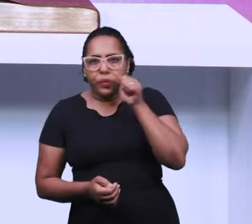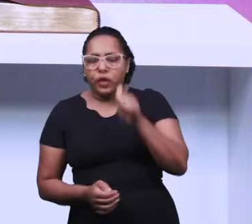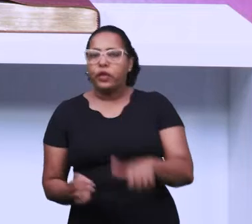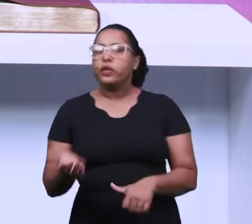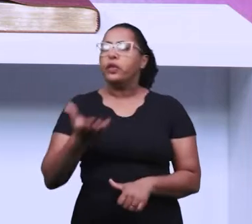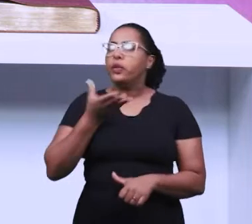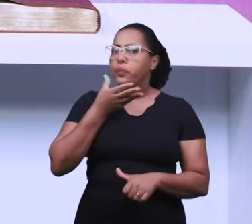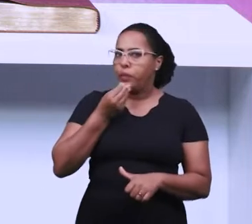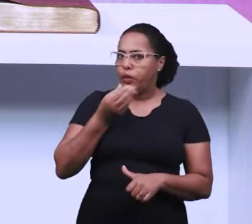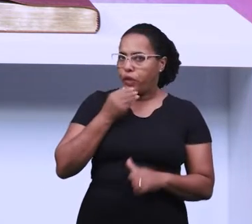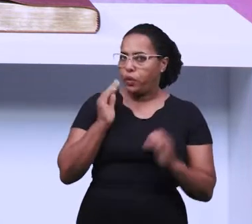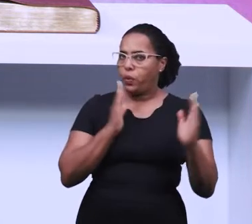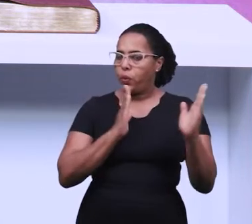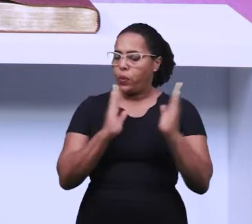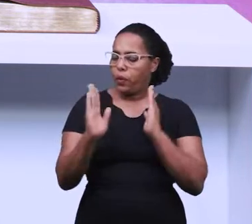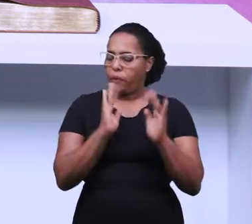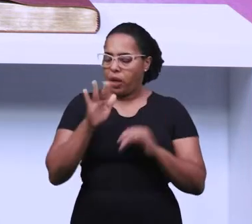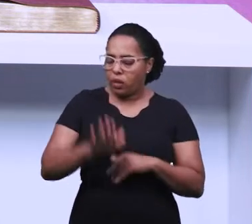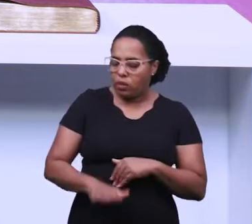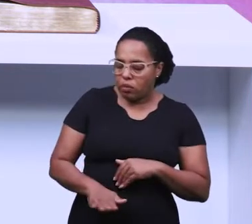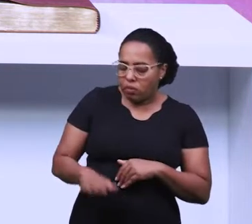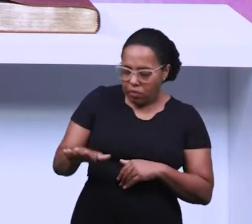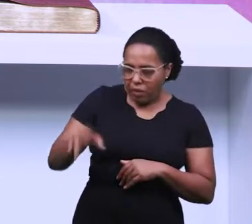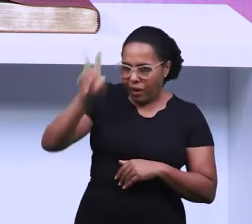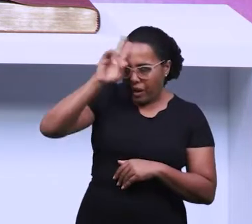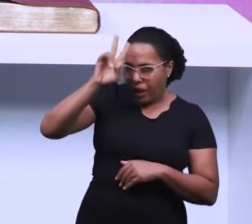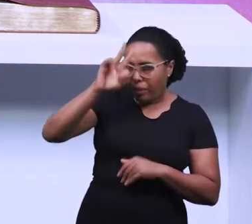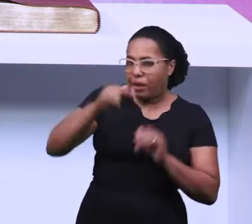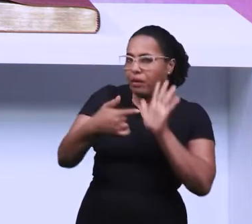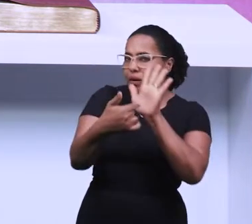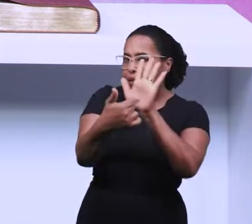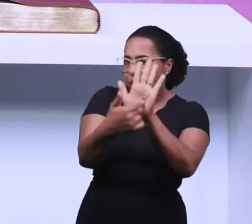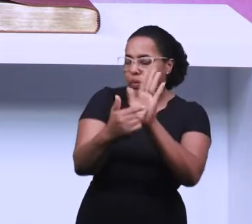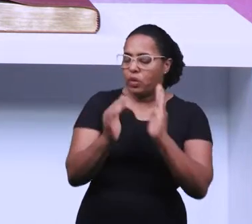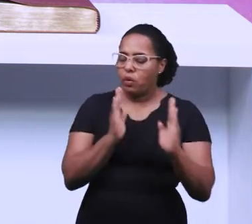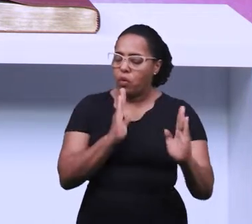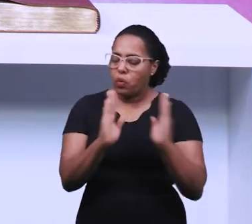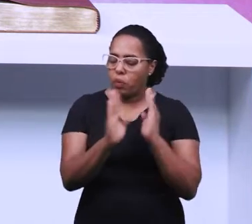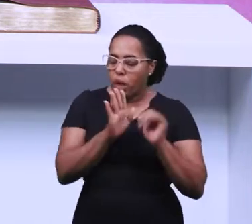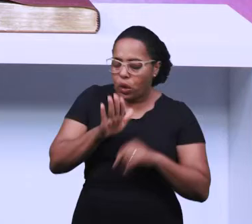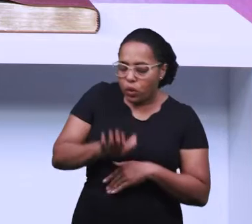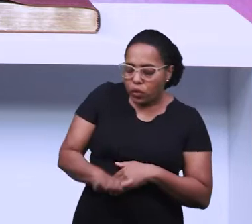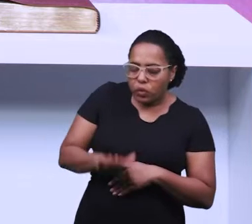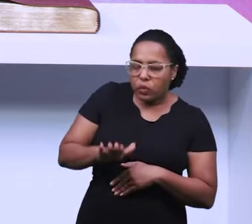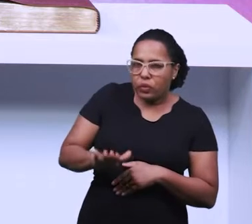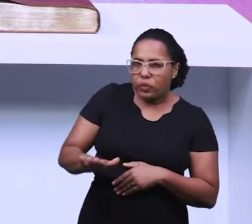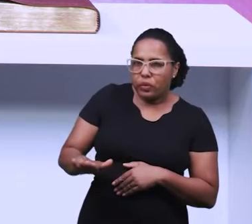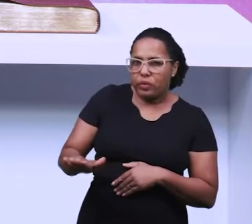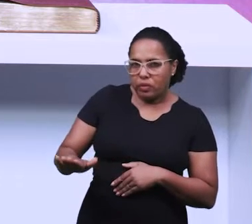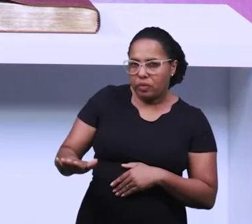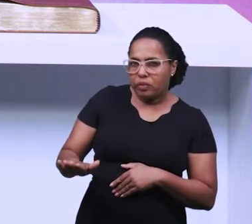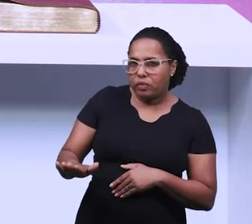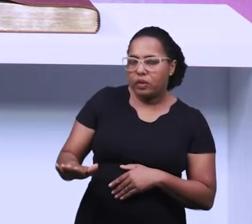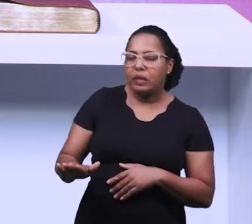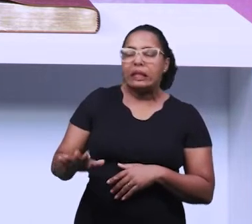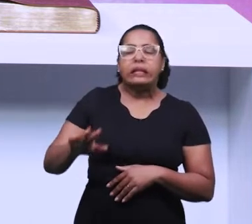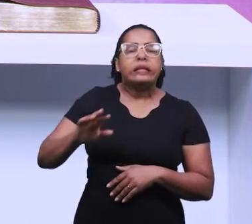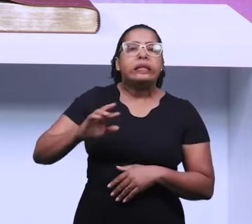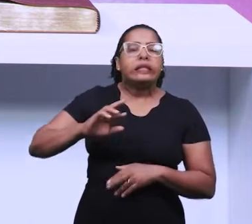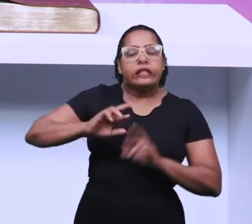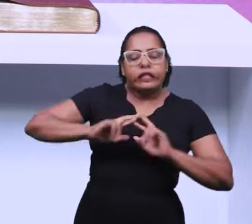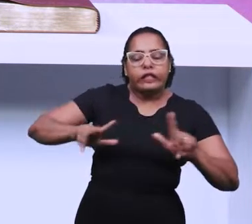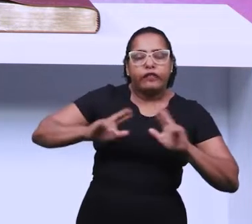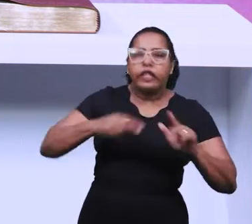e meninos, lá na infância, lembrem que eu falei que nesse momento da infância, eles não têm